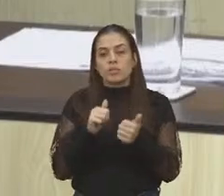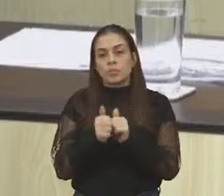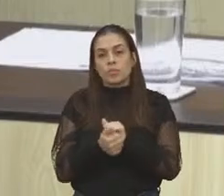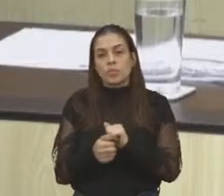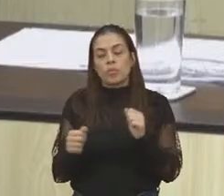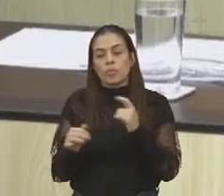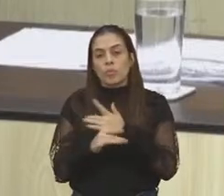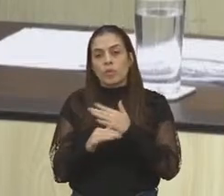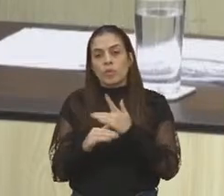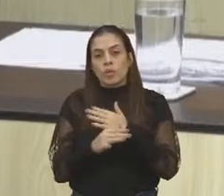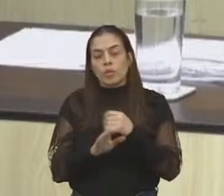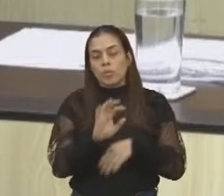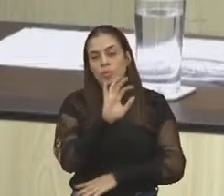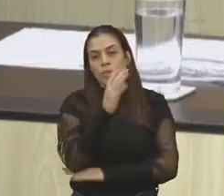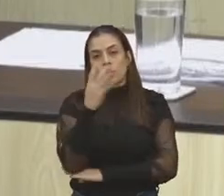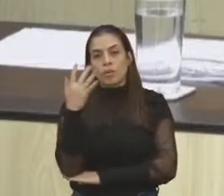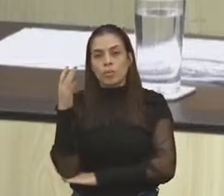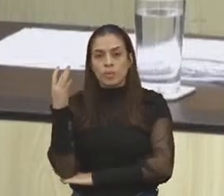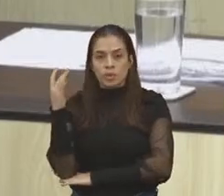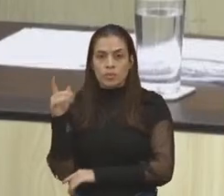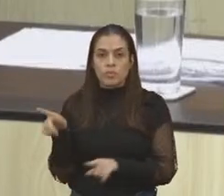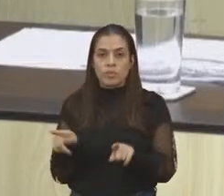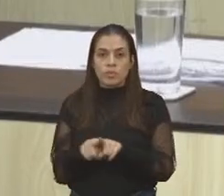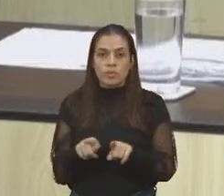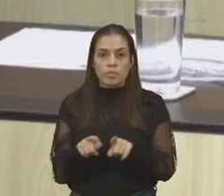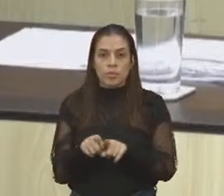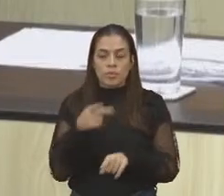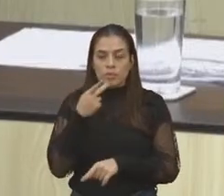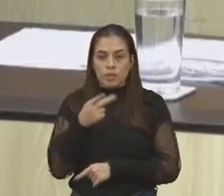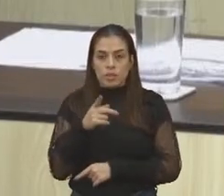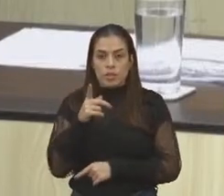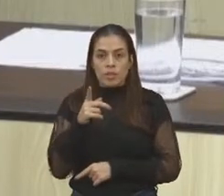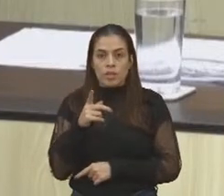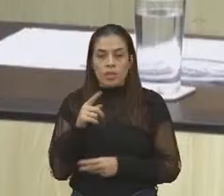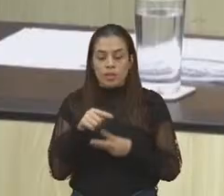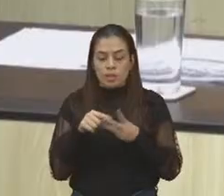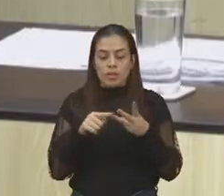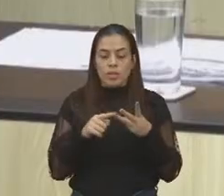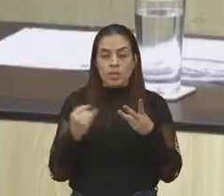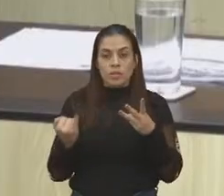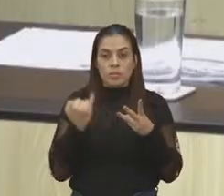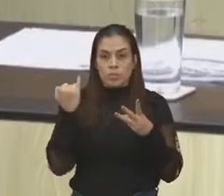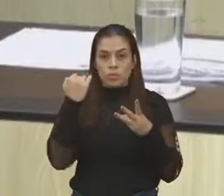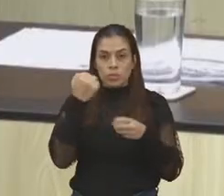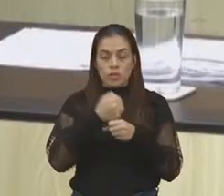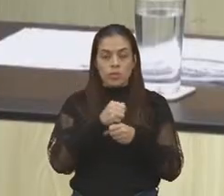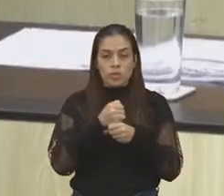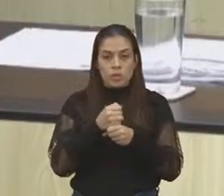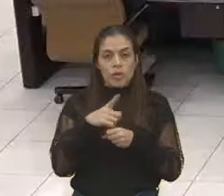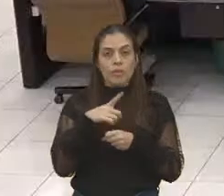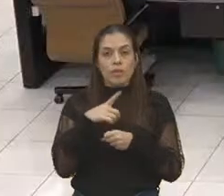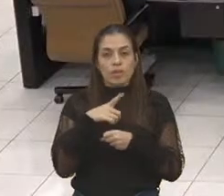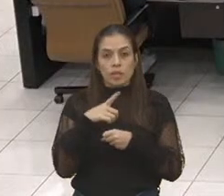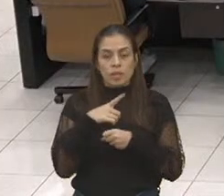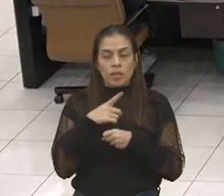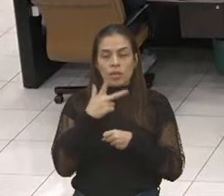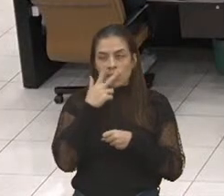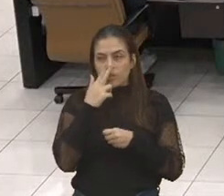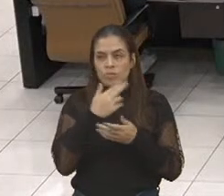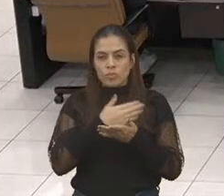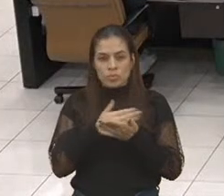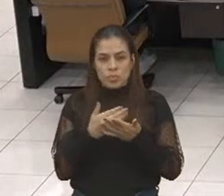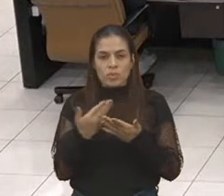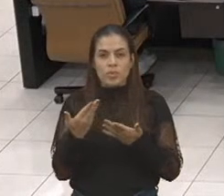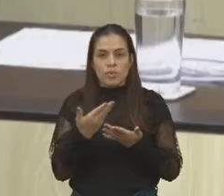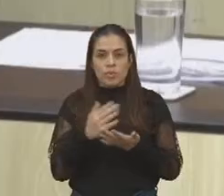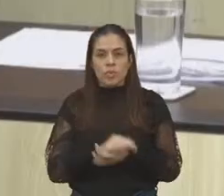mobilidade urbana, meio ambiente, e também citar aqui 3 importantes obras, né, que a gente vai estar recebendo aí, creio que ao menos o início, né, Guilherme,